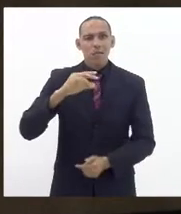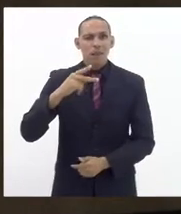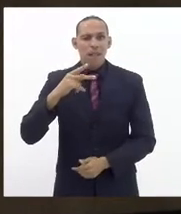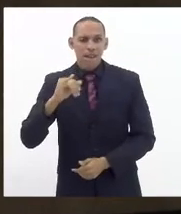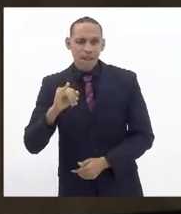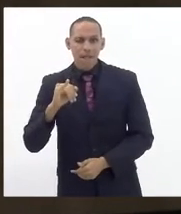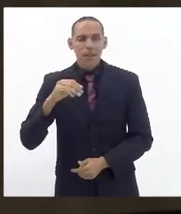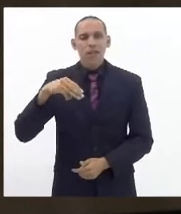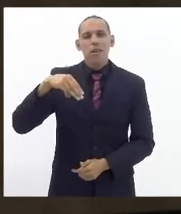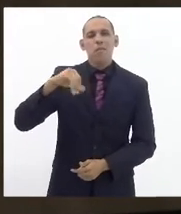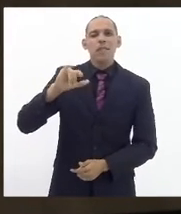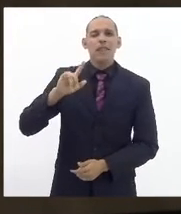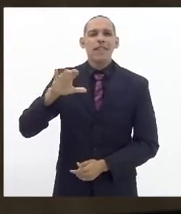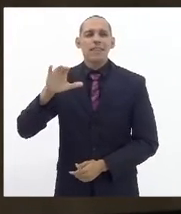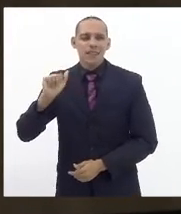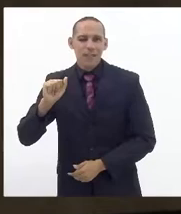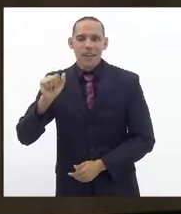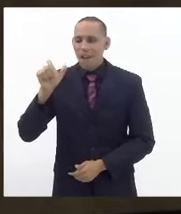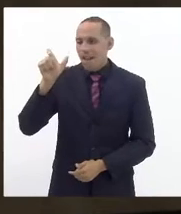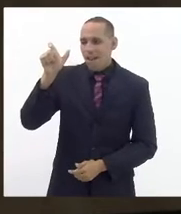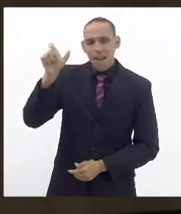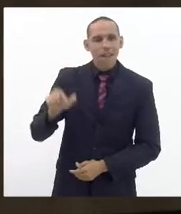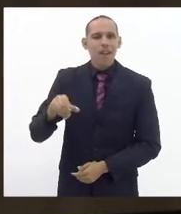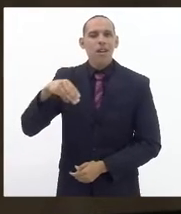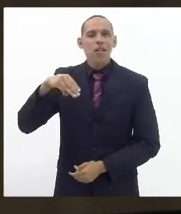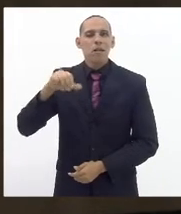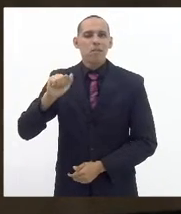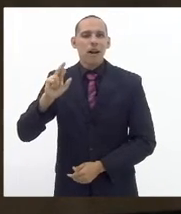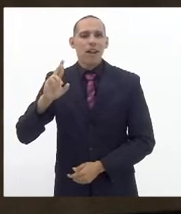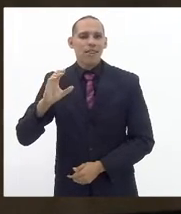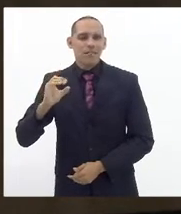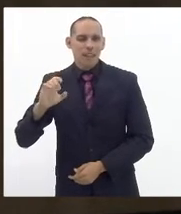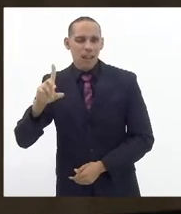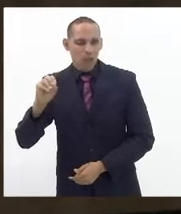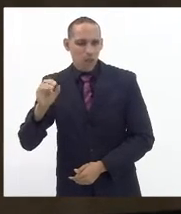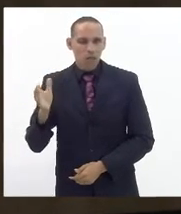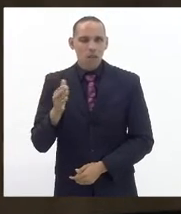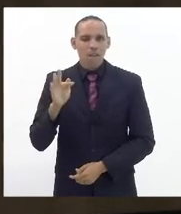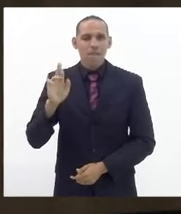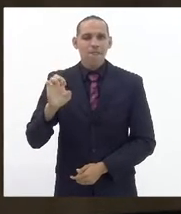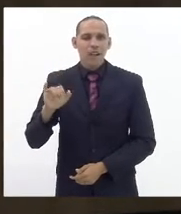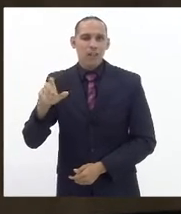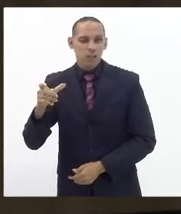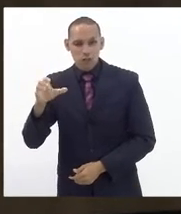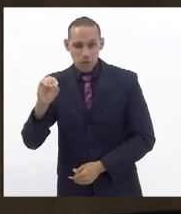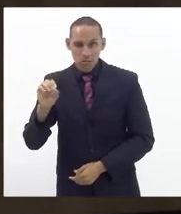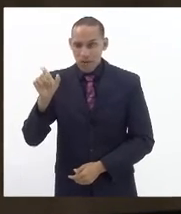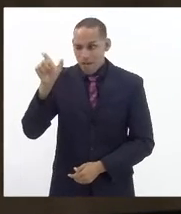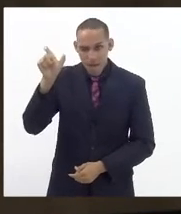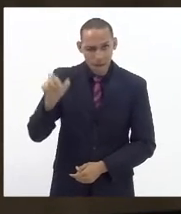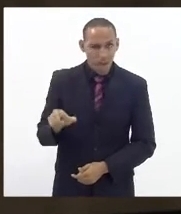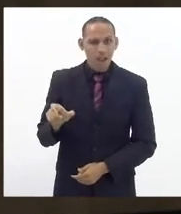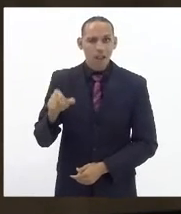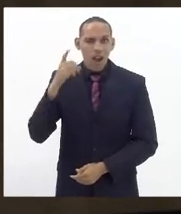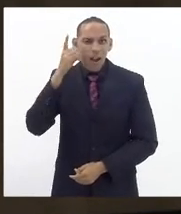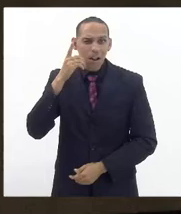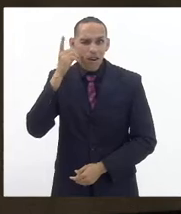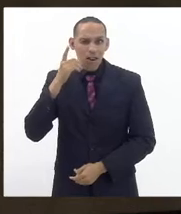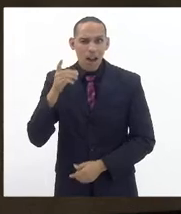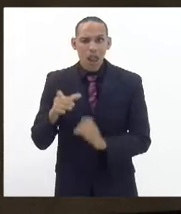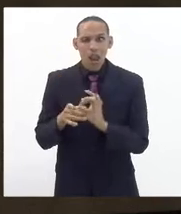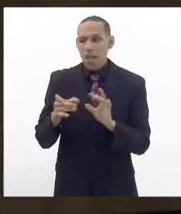da milícia do senhor Marcelo Freixo, esse mesmo deputado que tem ao seu